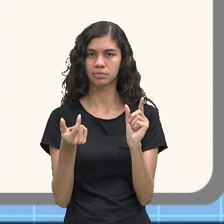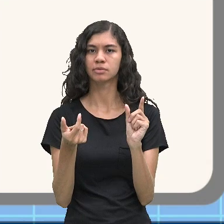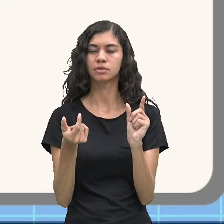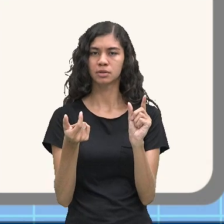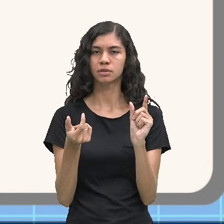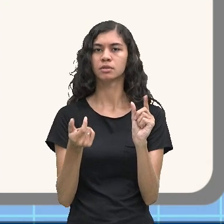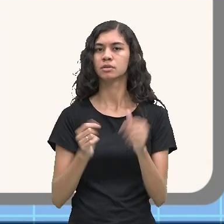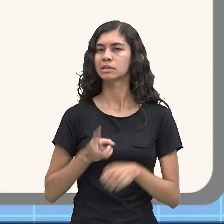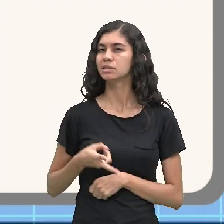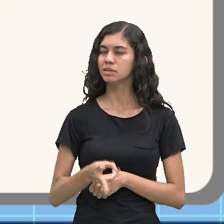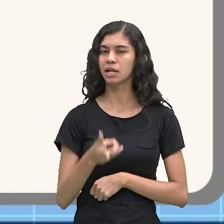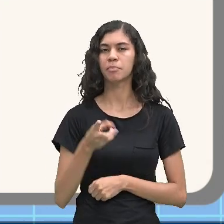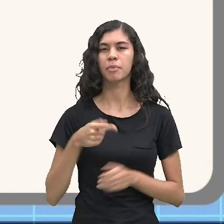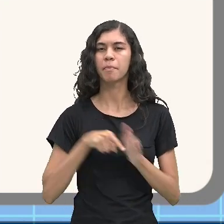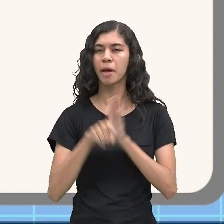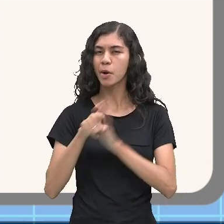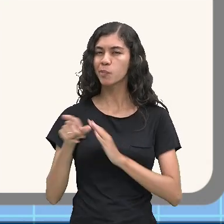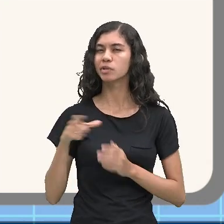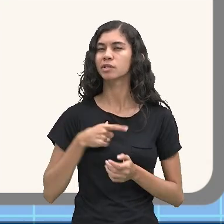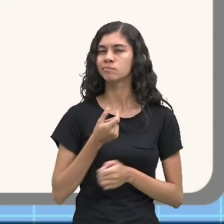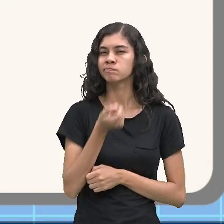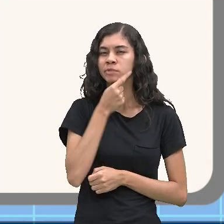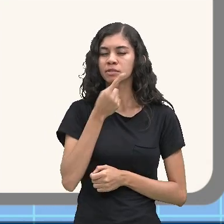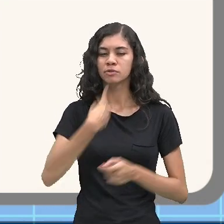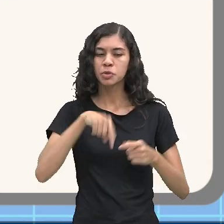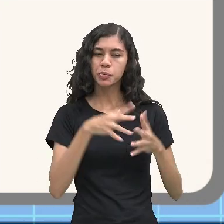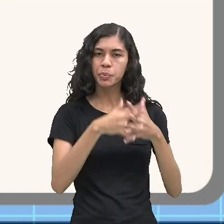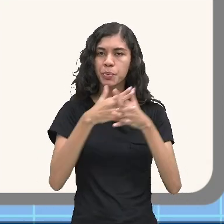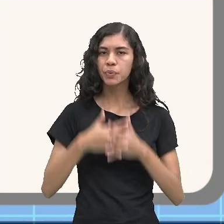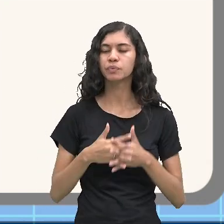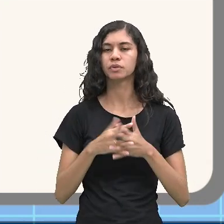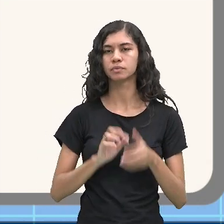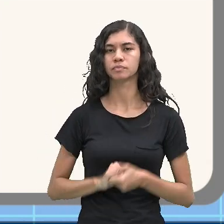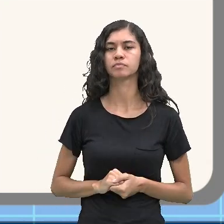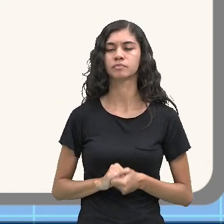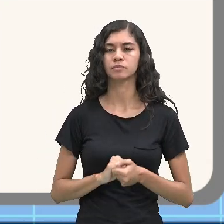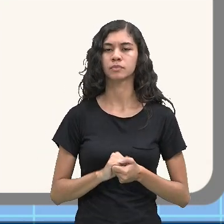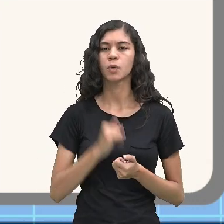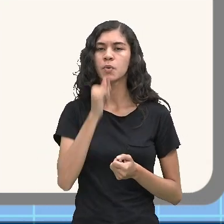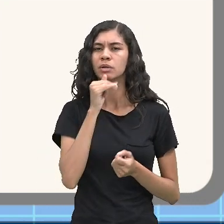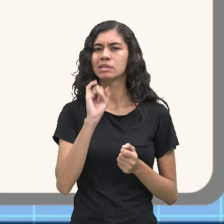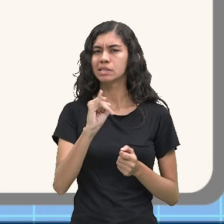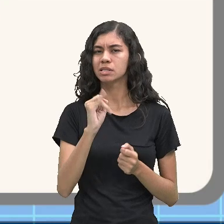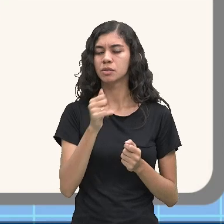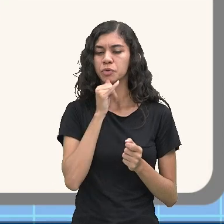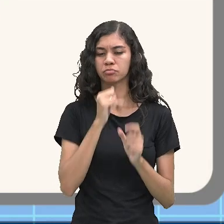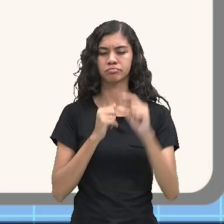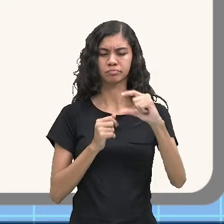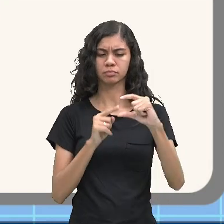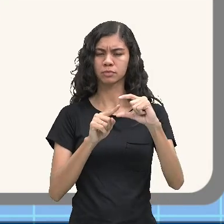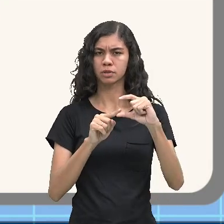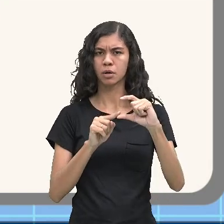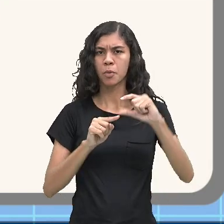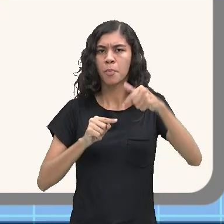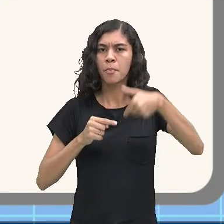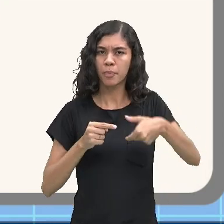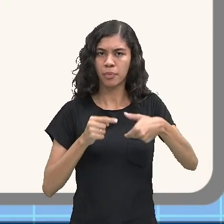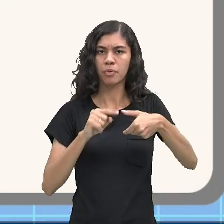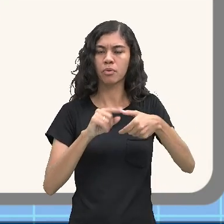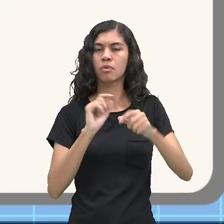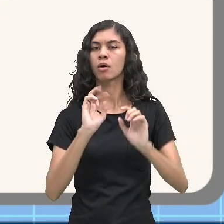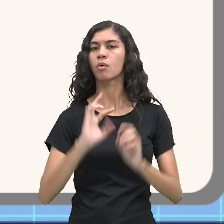questões. Logo, sua força eletromotriz será negativa. Quando eu inverto a posição de um, a força eletromotriz vai